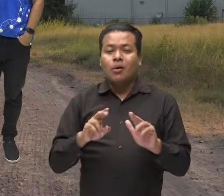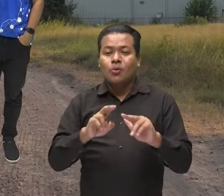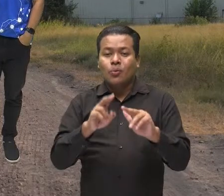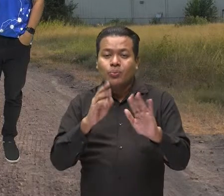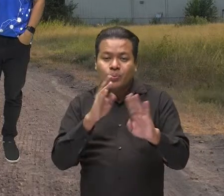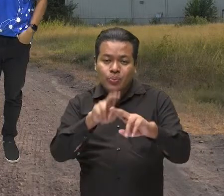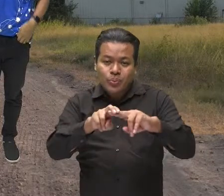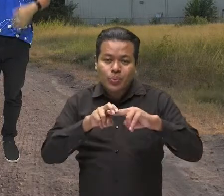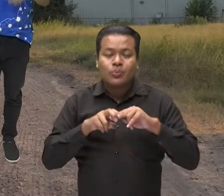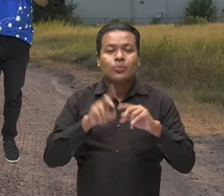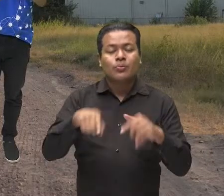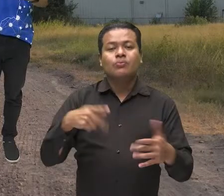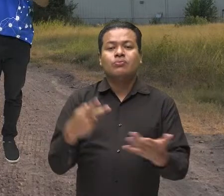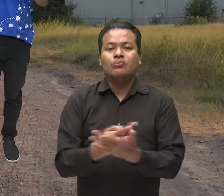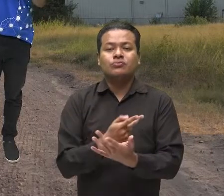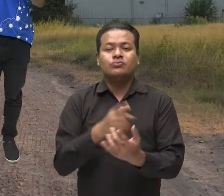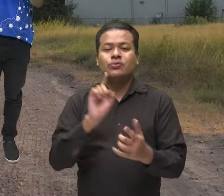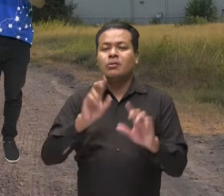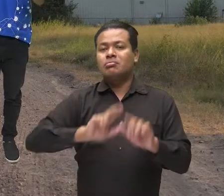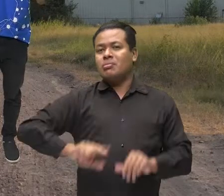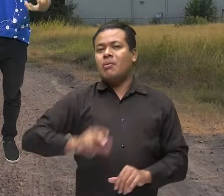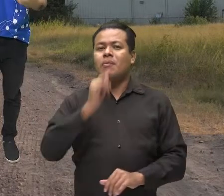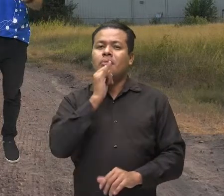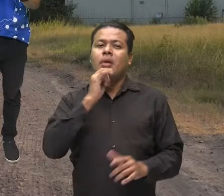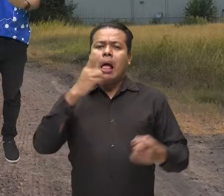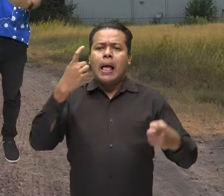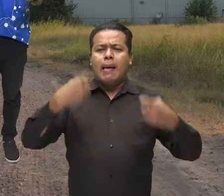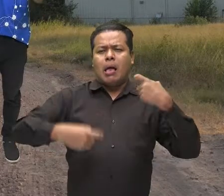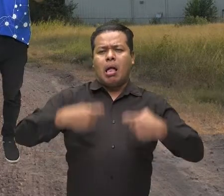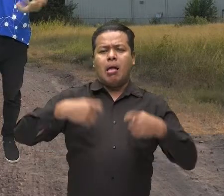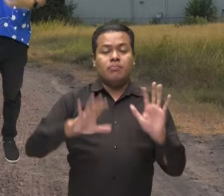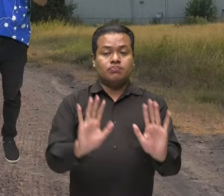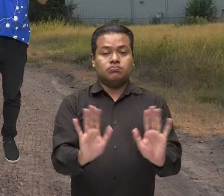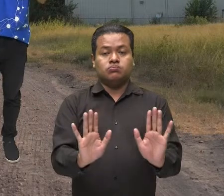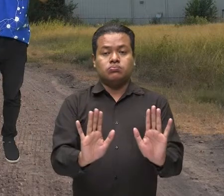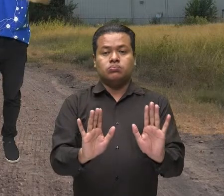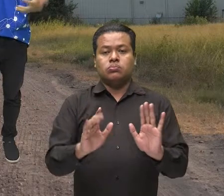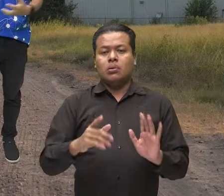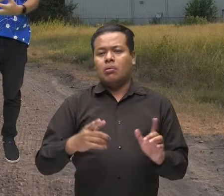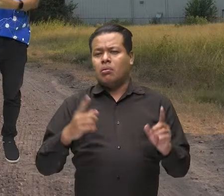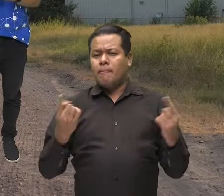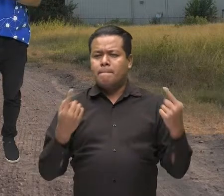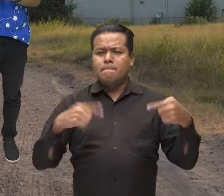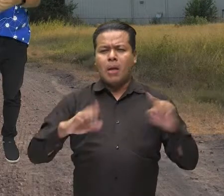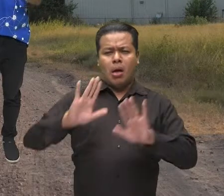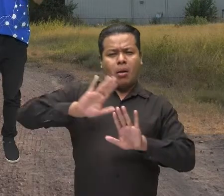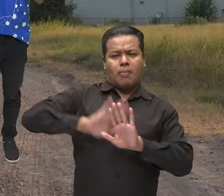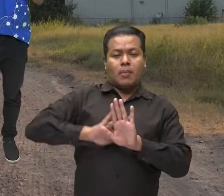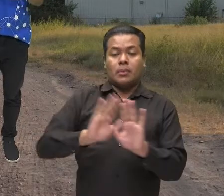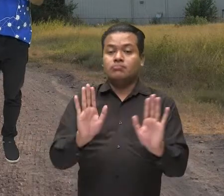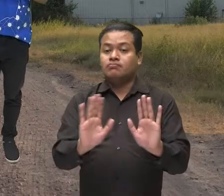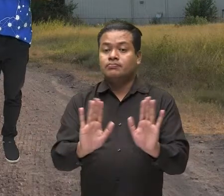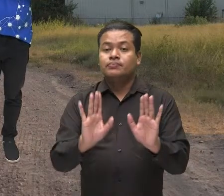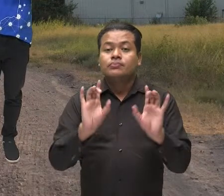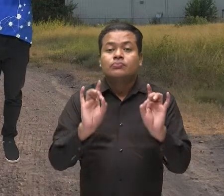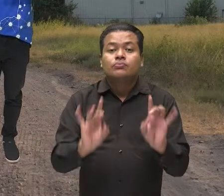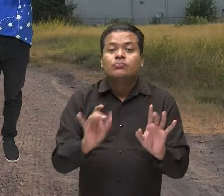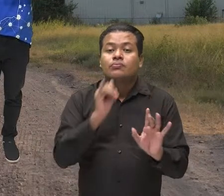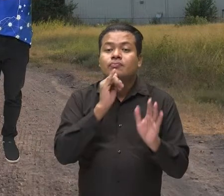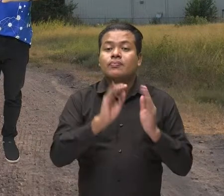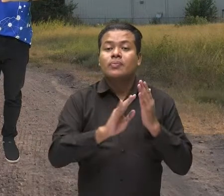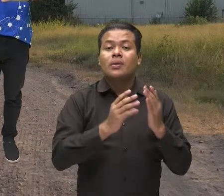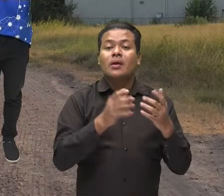entre Estados Unidos e México não é necessariamente uma guerra, né? Não é disputa ideológica e tudo mais, é exatamente para